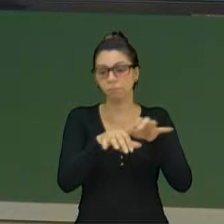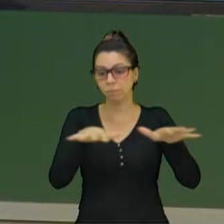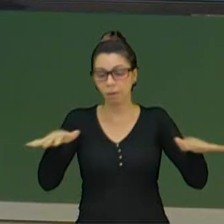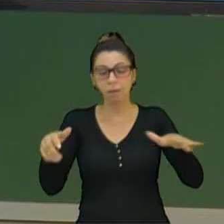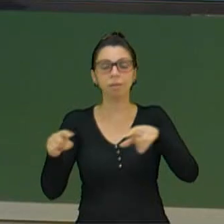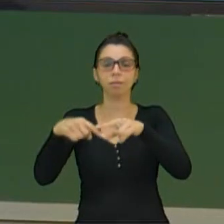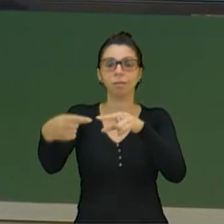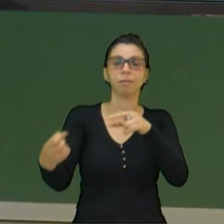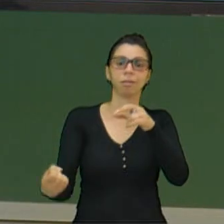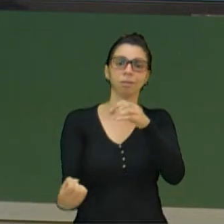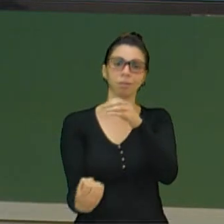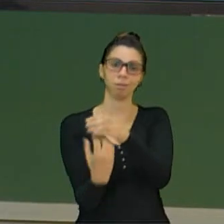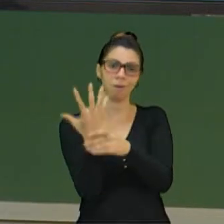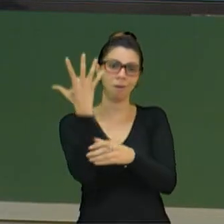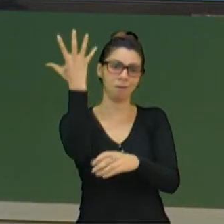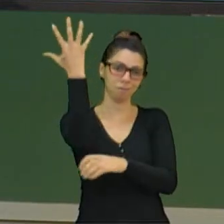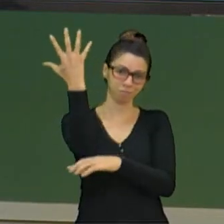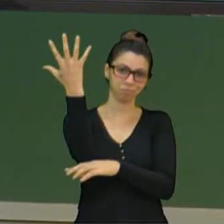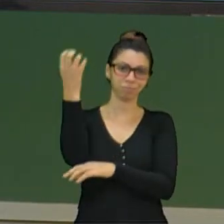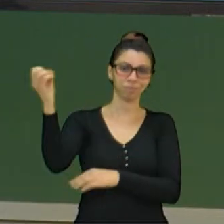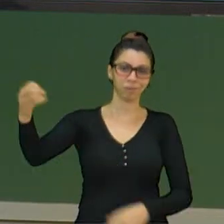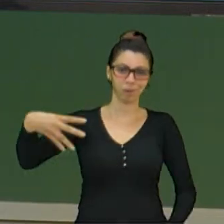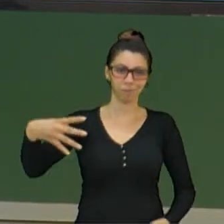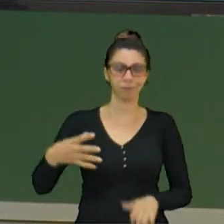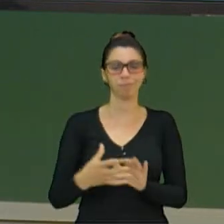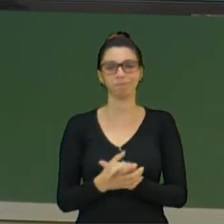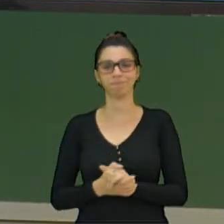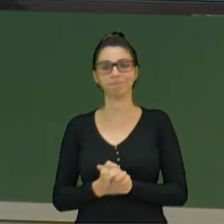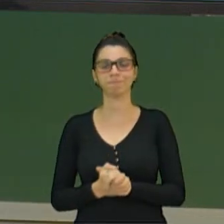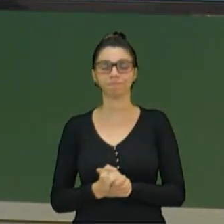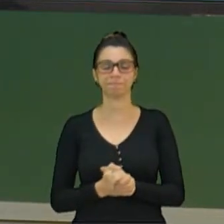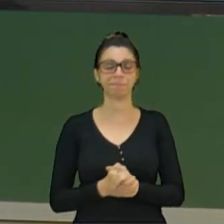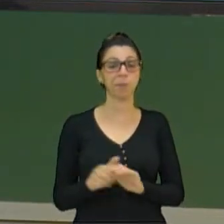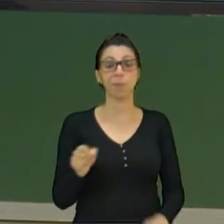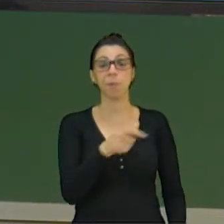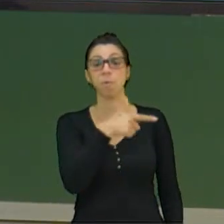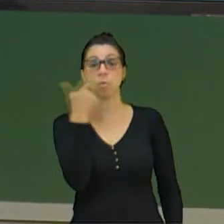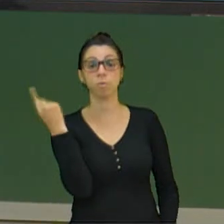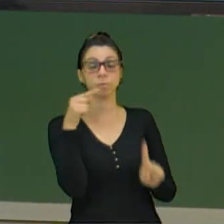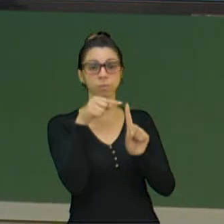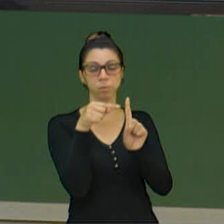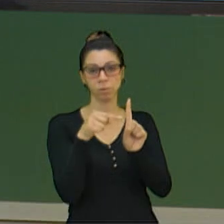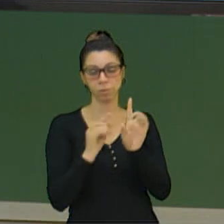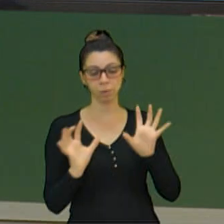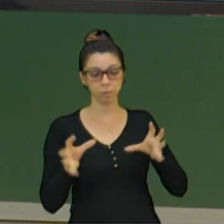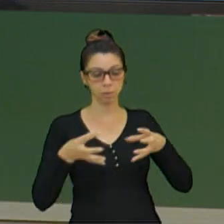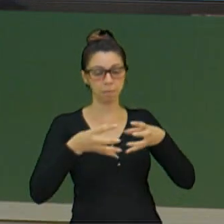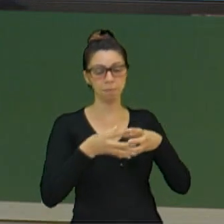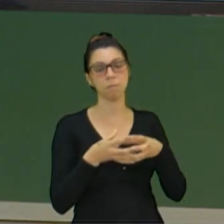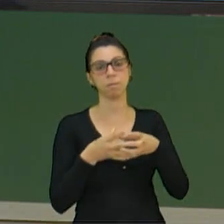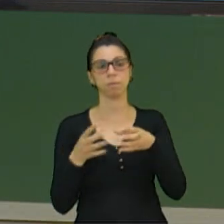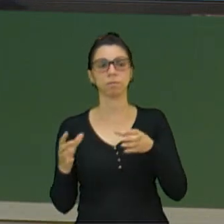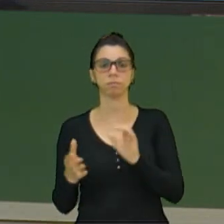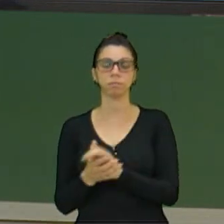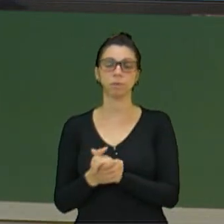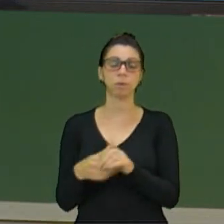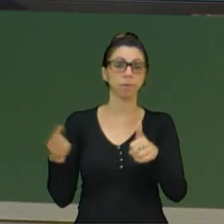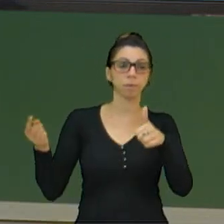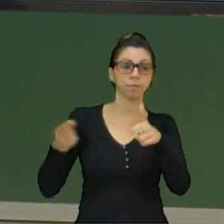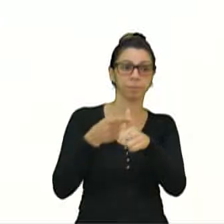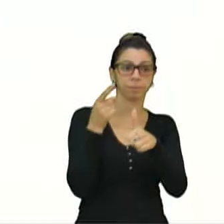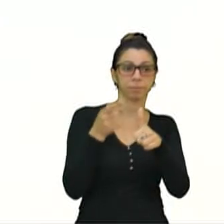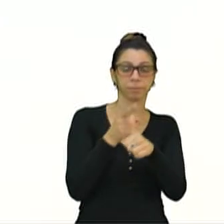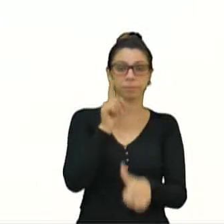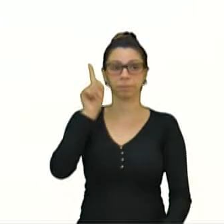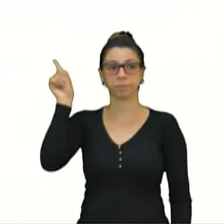árvore. A gente vai falar um pouquinho de algumas plantas que pertencem a esse grupo. A primeira que eu trouxe para mostrar para